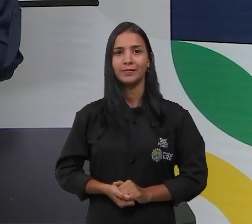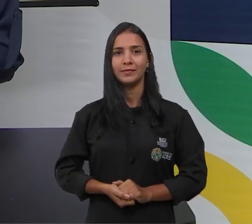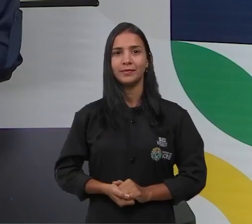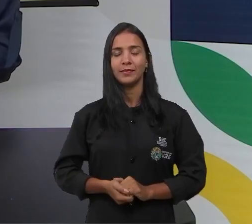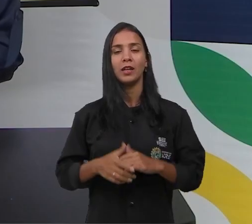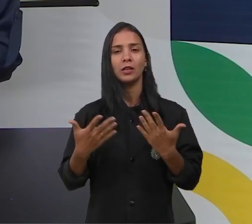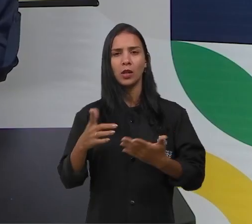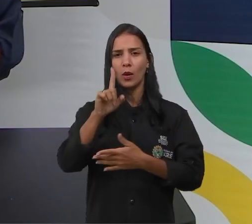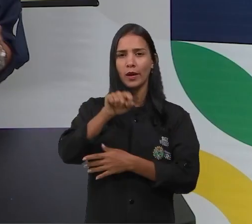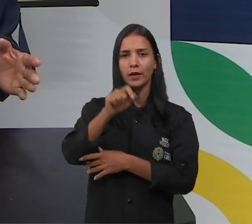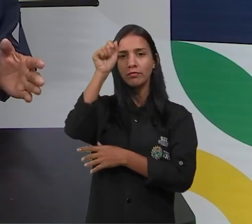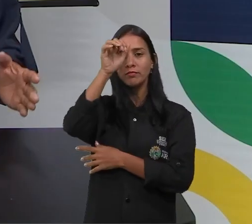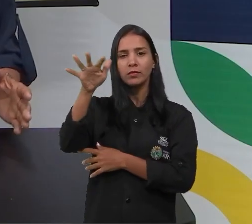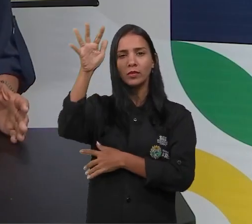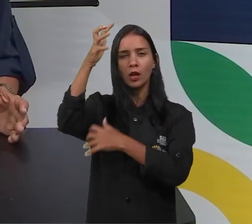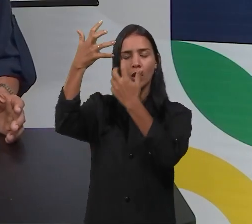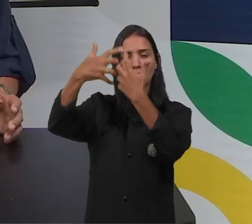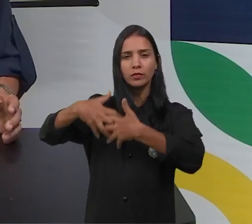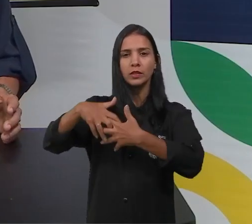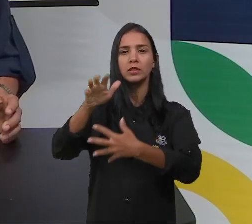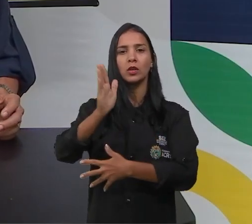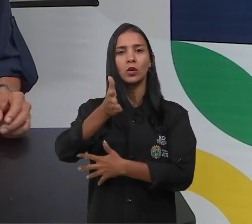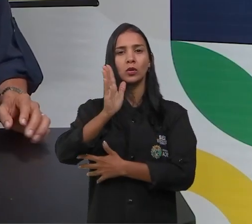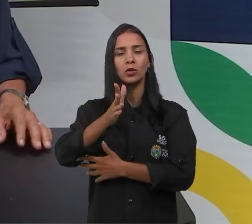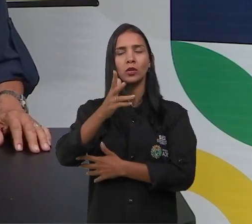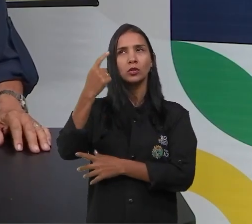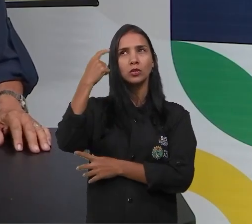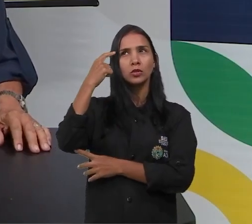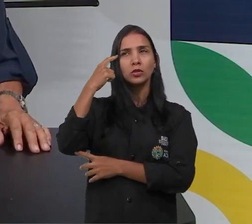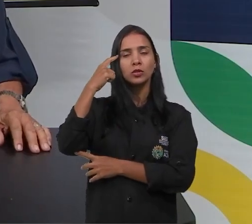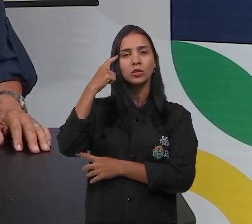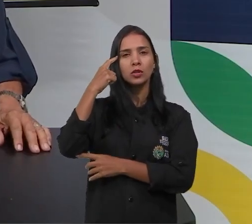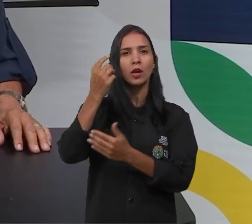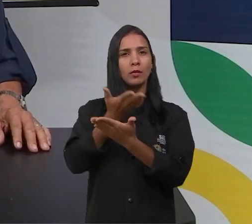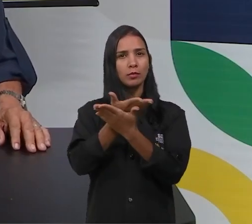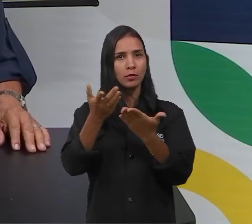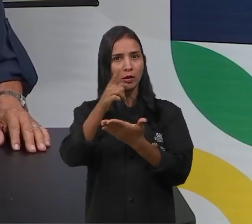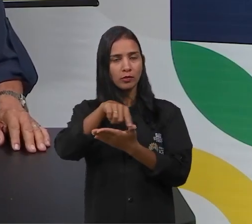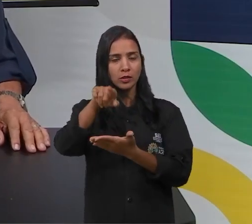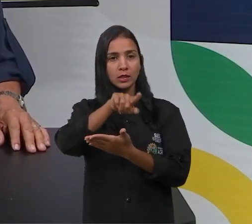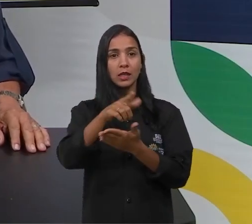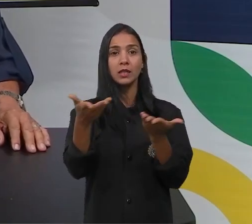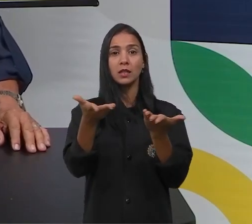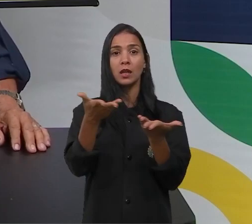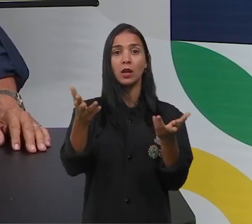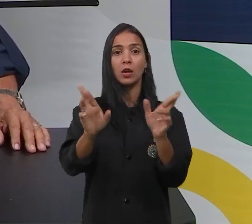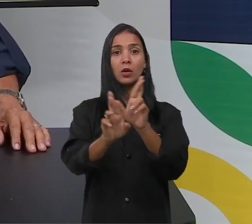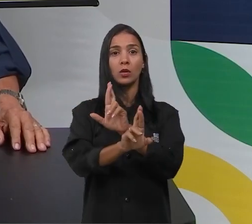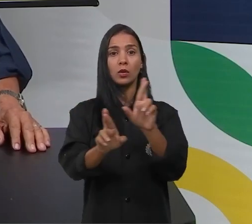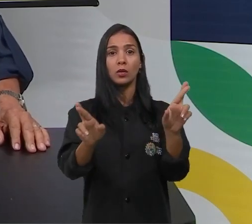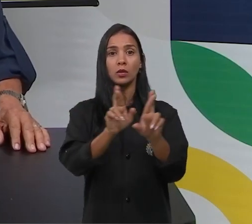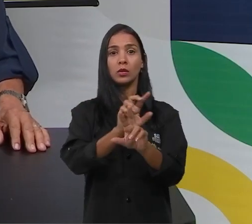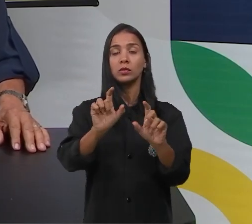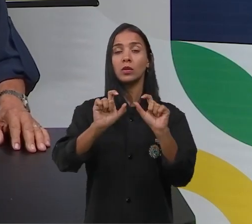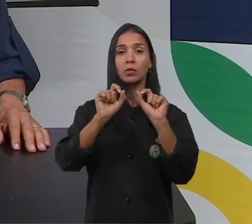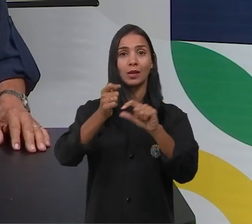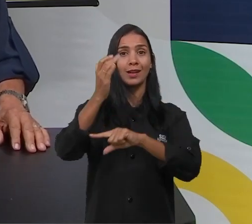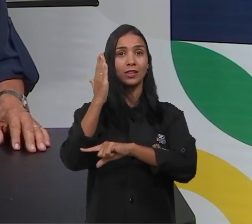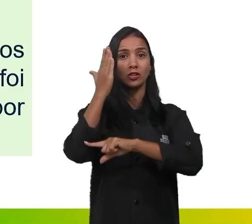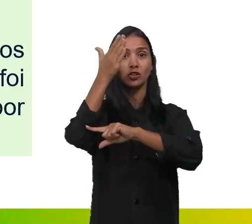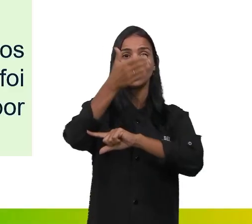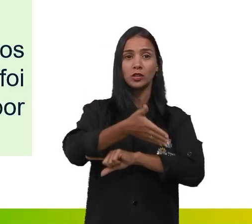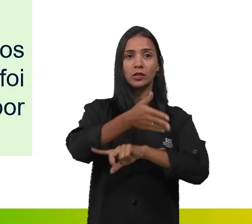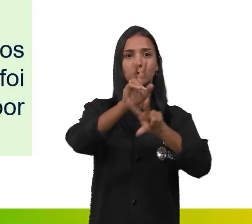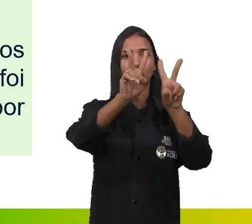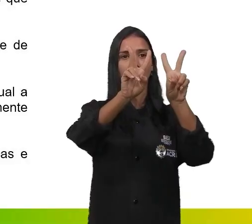essa reflexão até aqui, nós vamos tratar de uma questão relacionada diretamente a esse